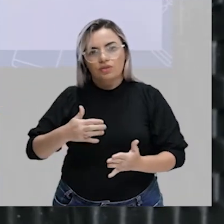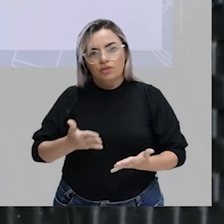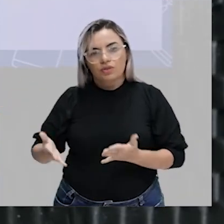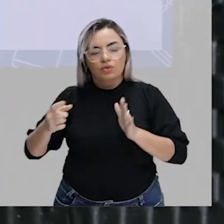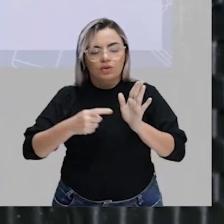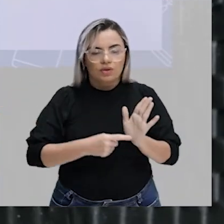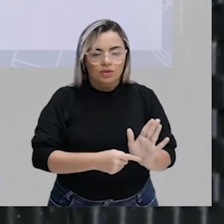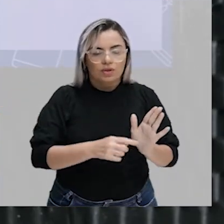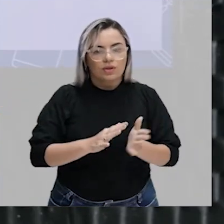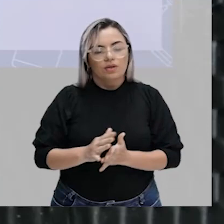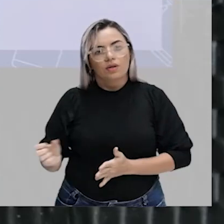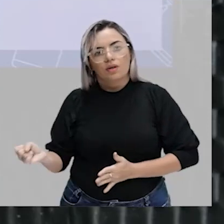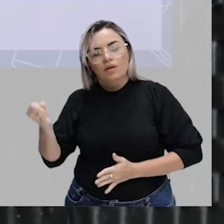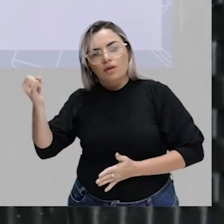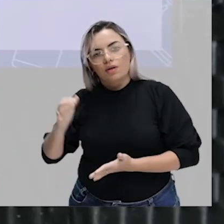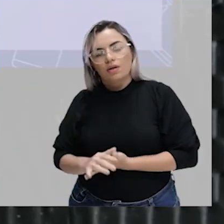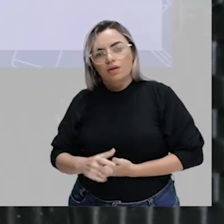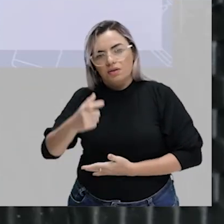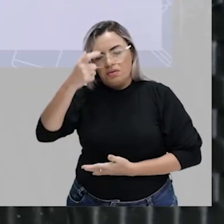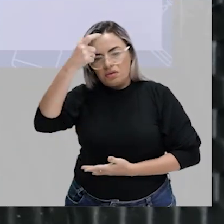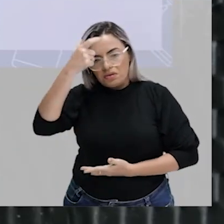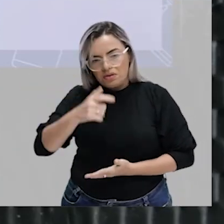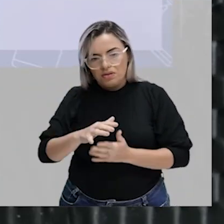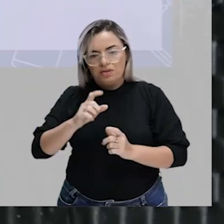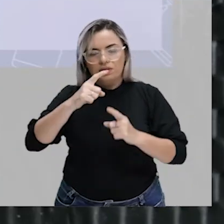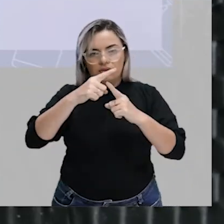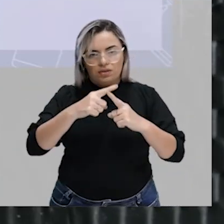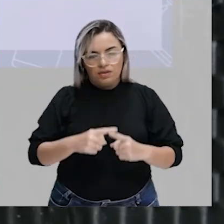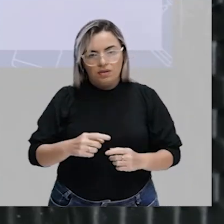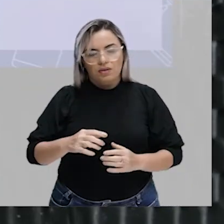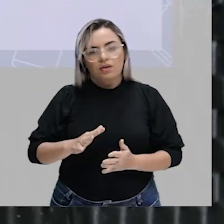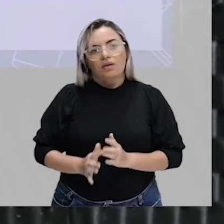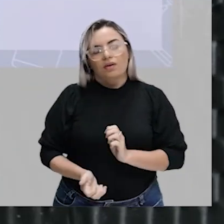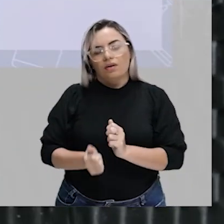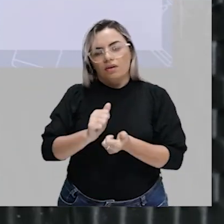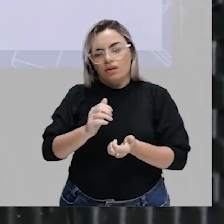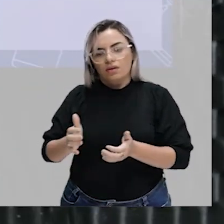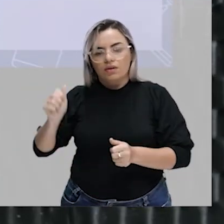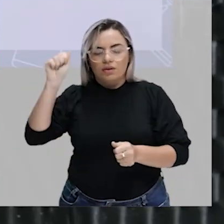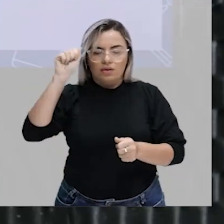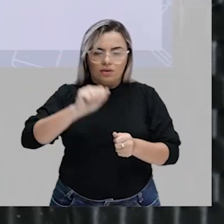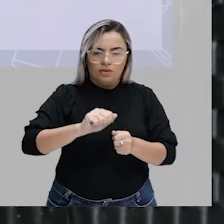importante também que essas atletas elas realizem o salto e